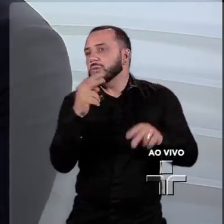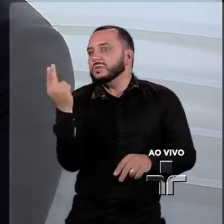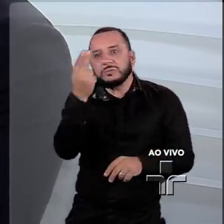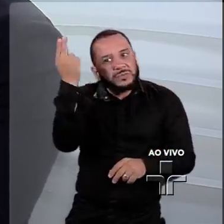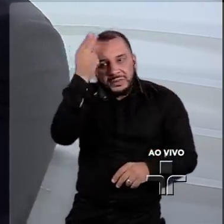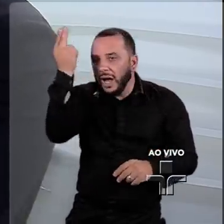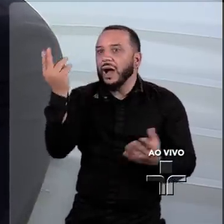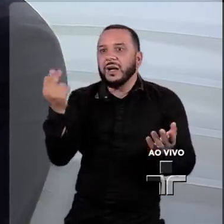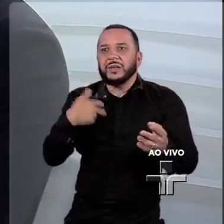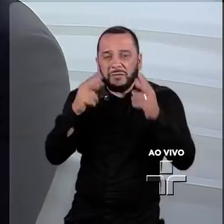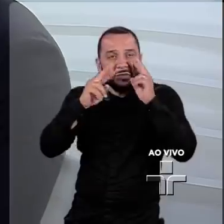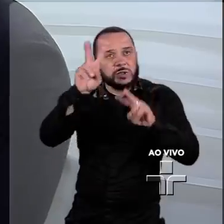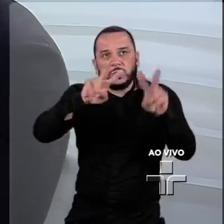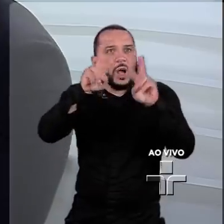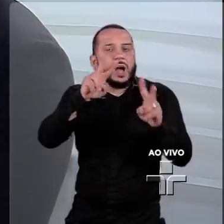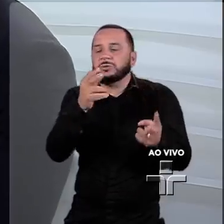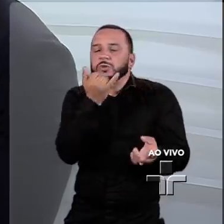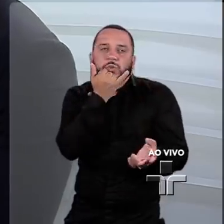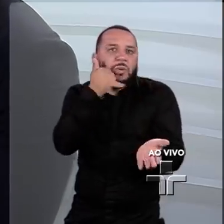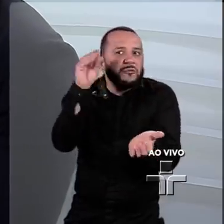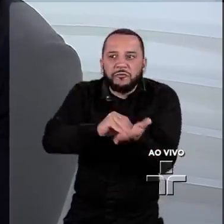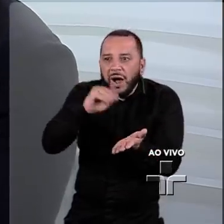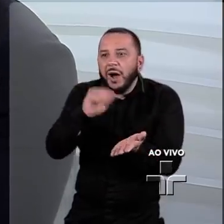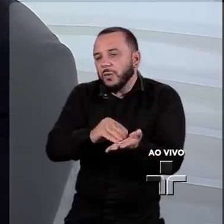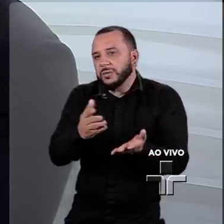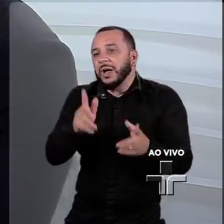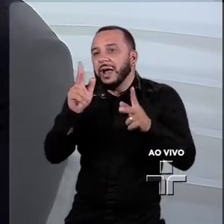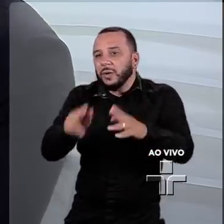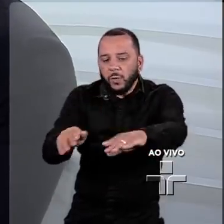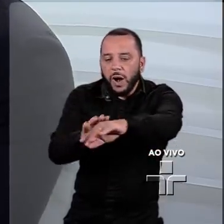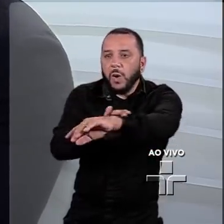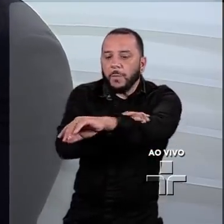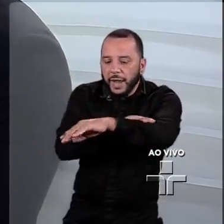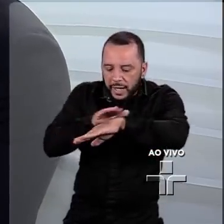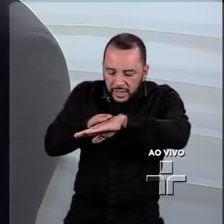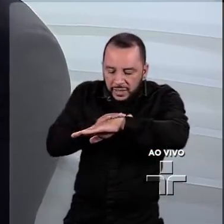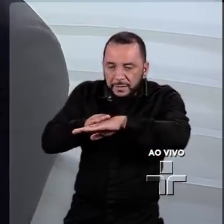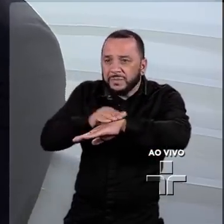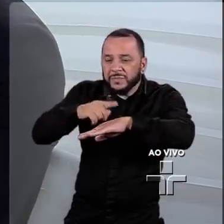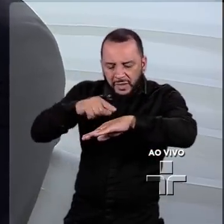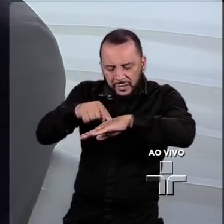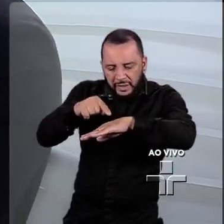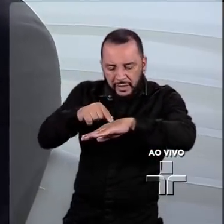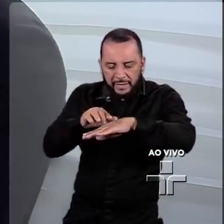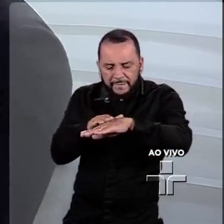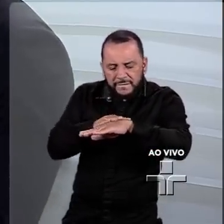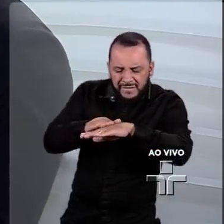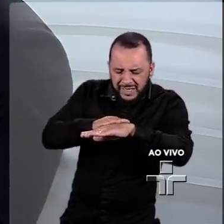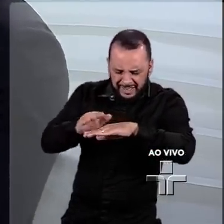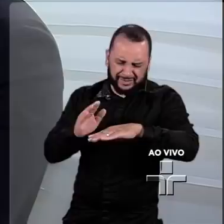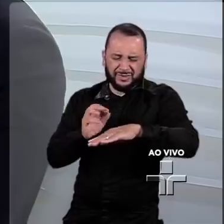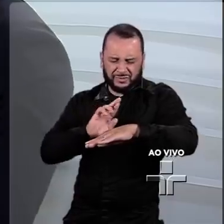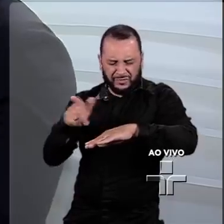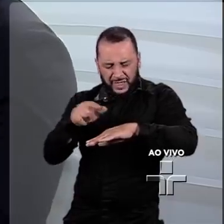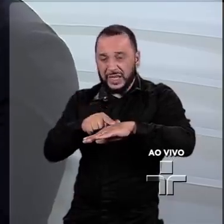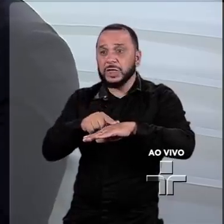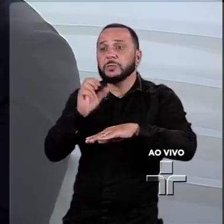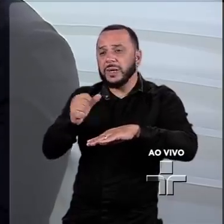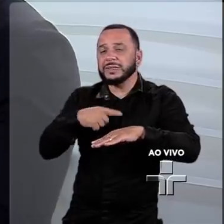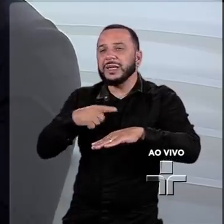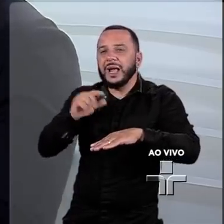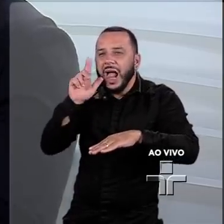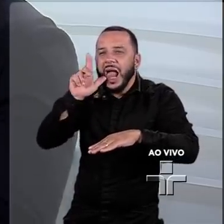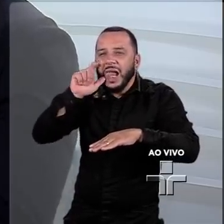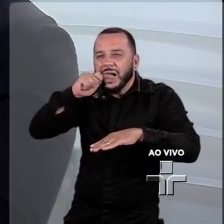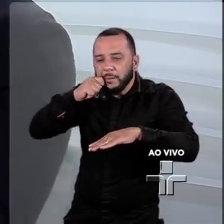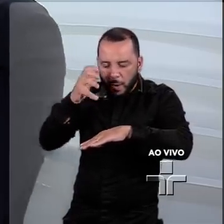insuficiente, que ela era incompleta. É como uma mancha de pele. Uma mancha de pele pode ser um limão que você espremeu e aí você ficou